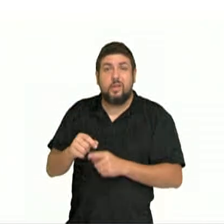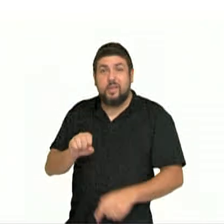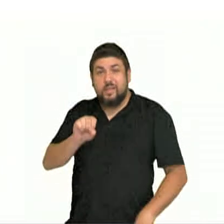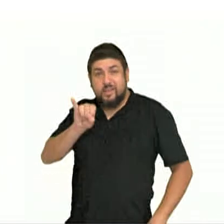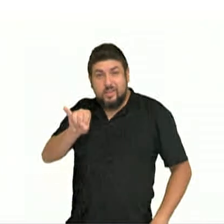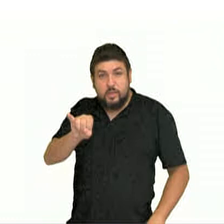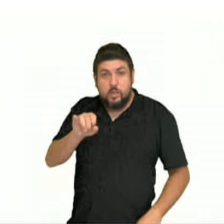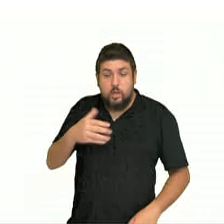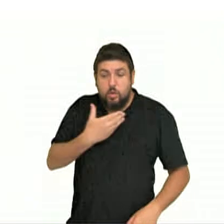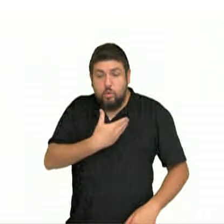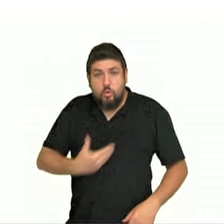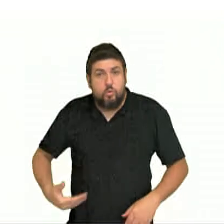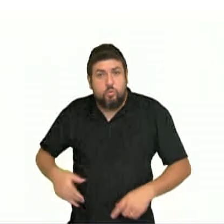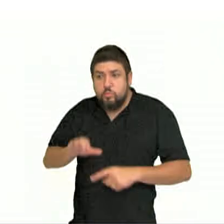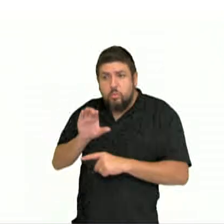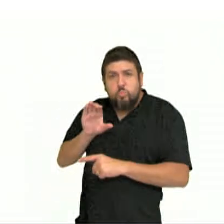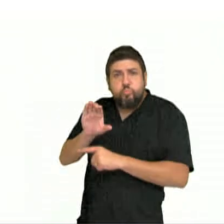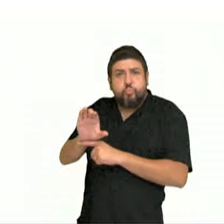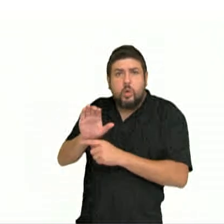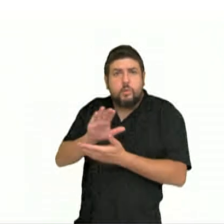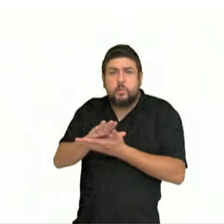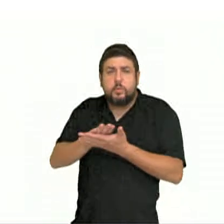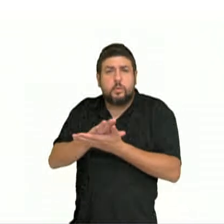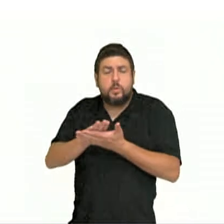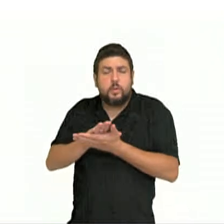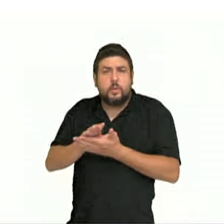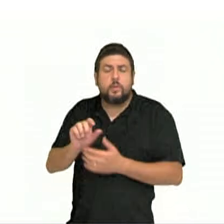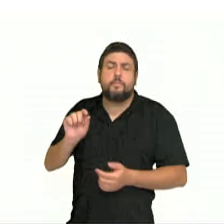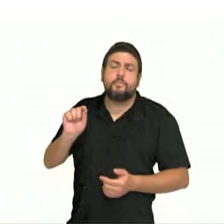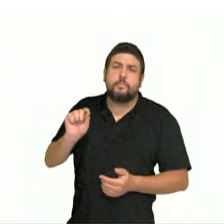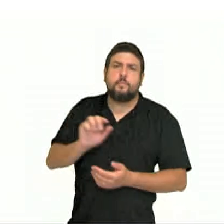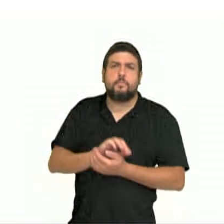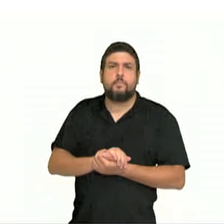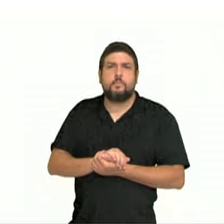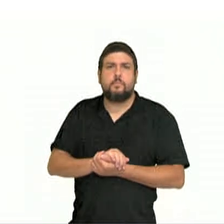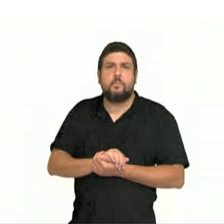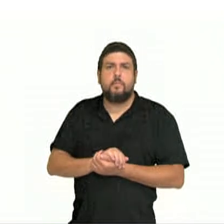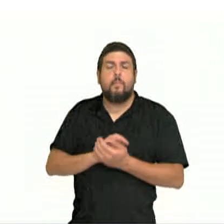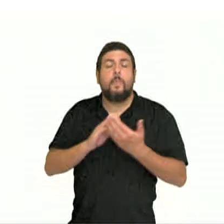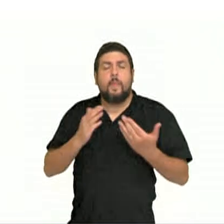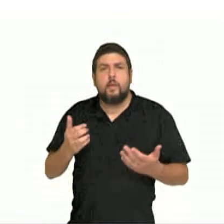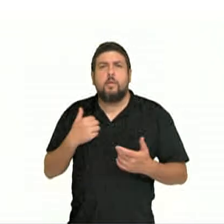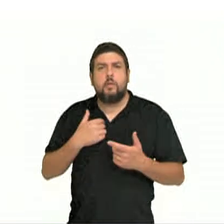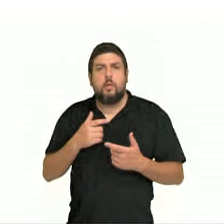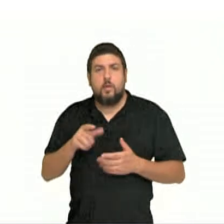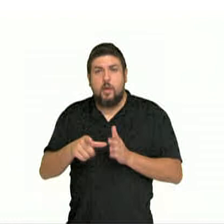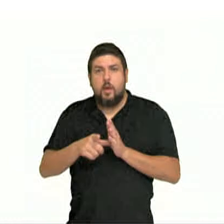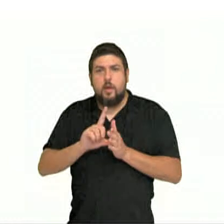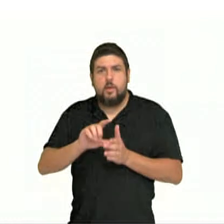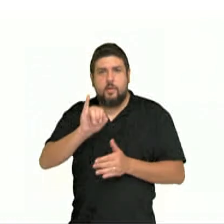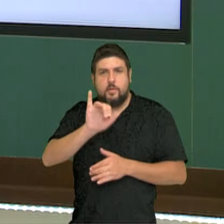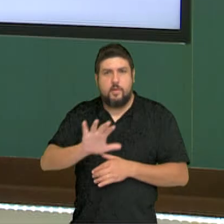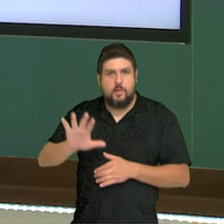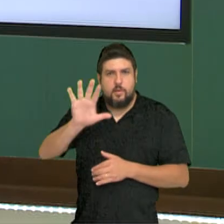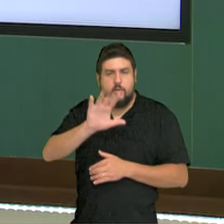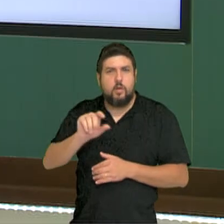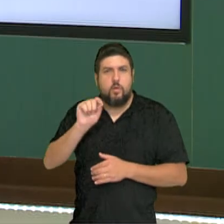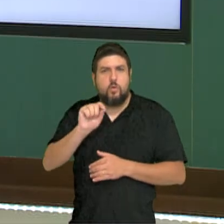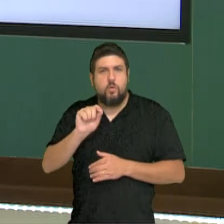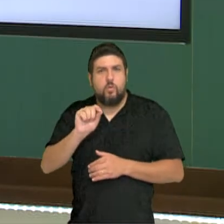realizados investimentos sociais então ali existe o problema que a gente viu na imagem da maior